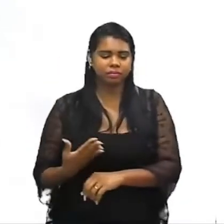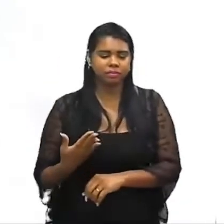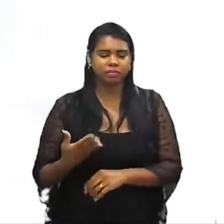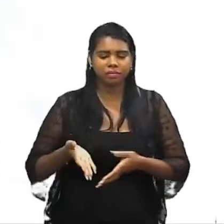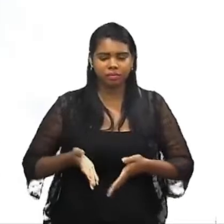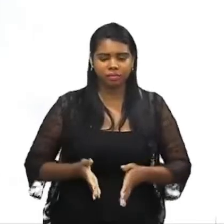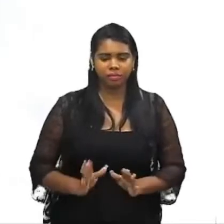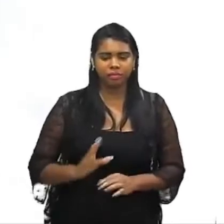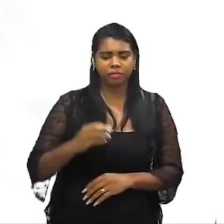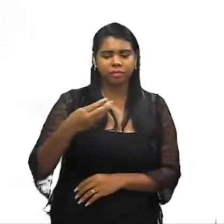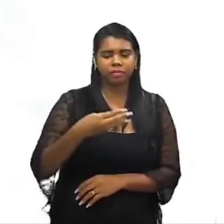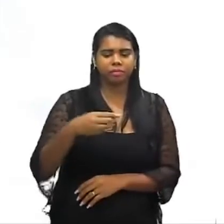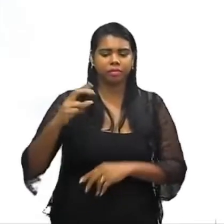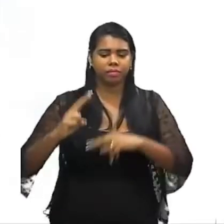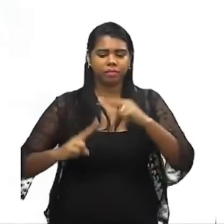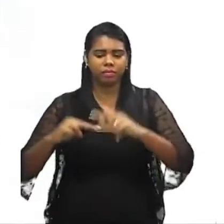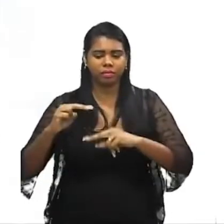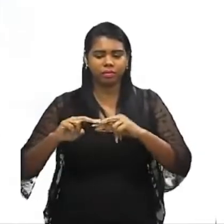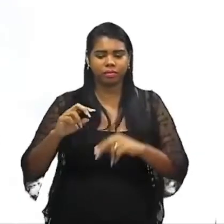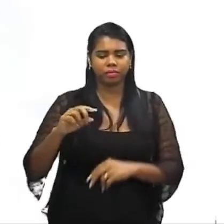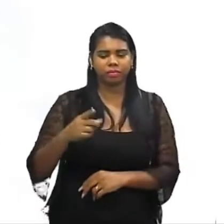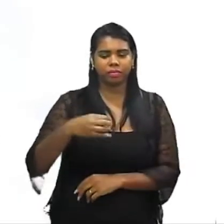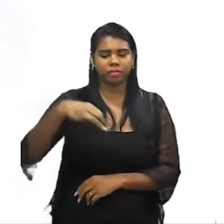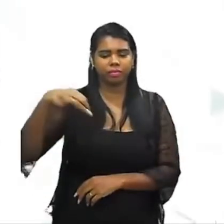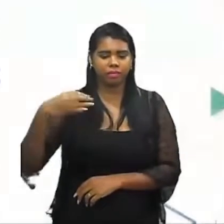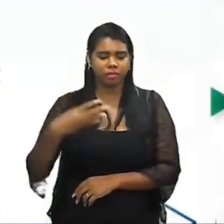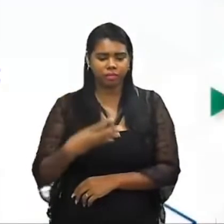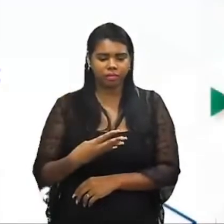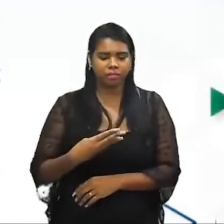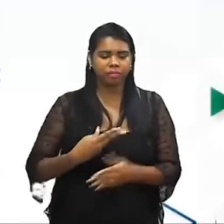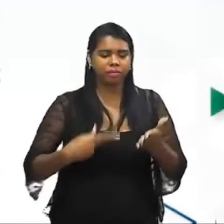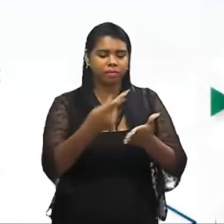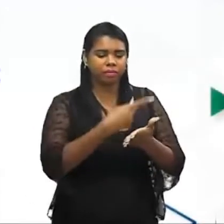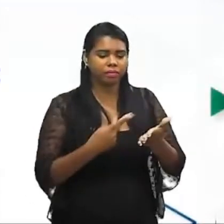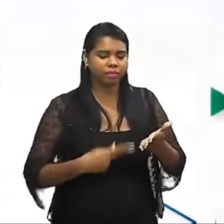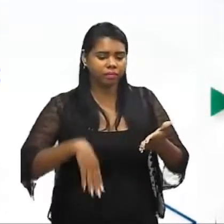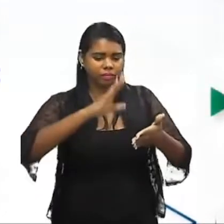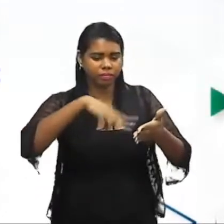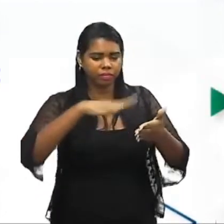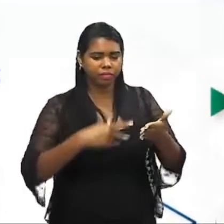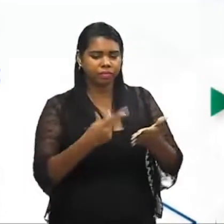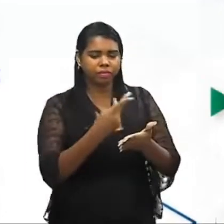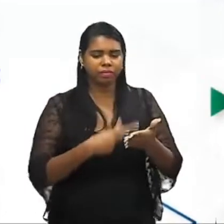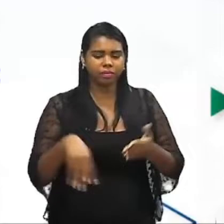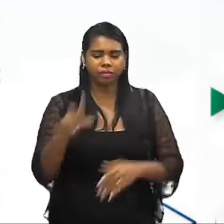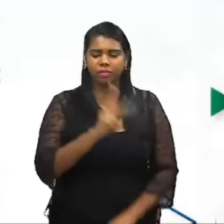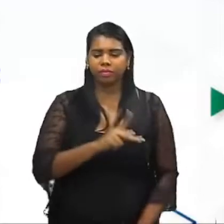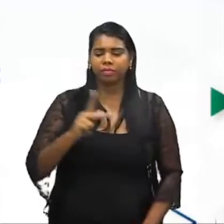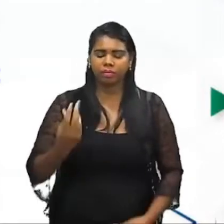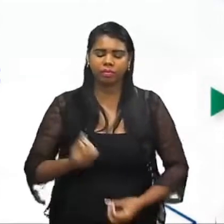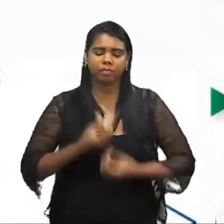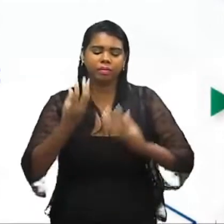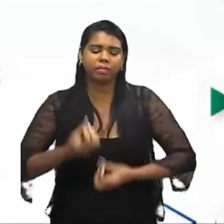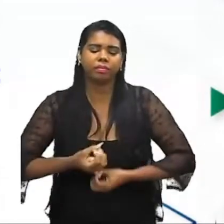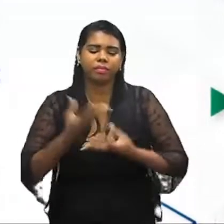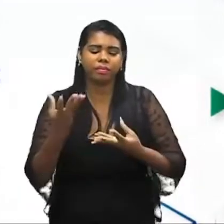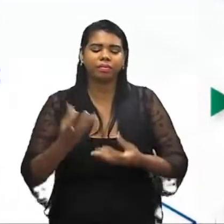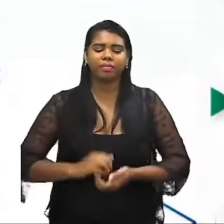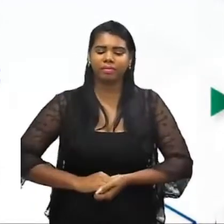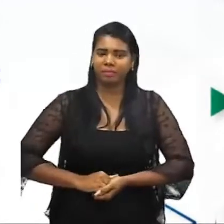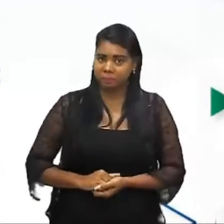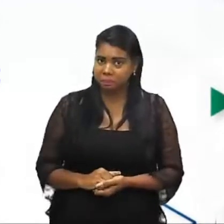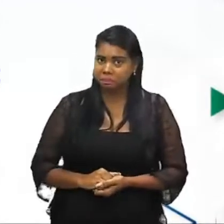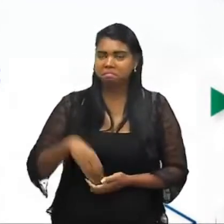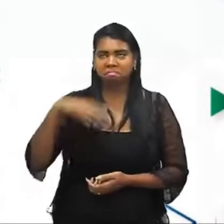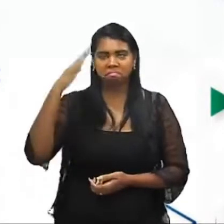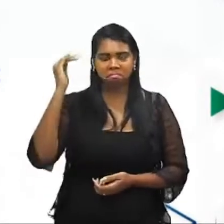foi ceramista, pintor, escultor, desenhista, gravurista, professor e poeta. Danado esse Abelardo da Hora, e